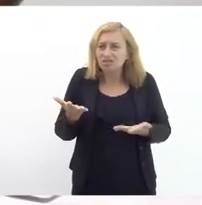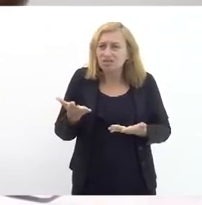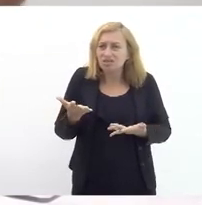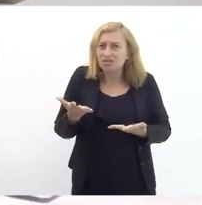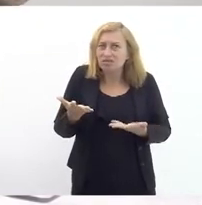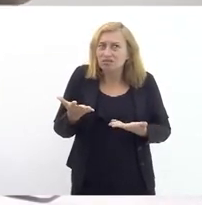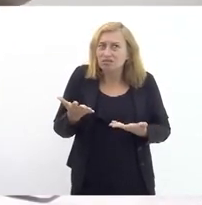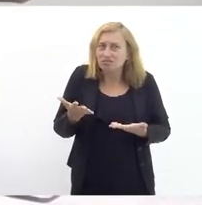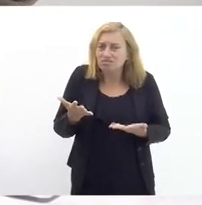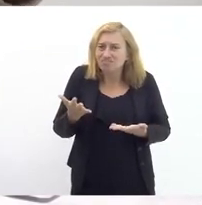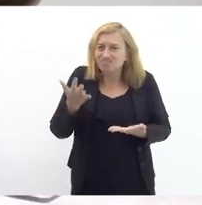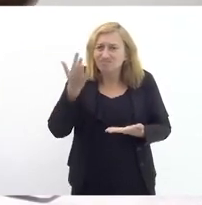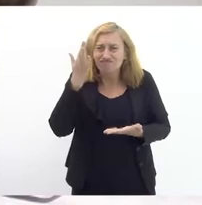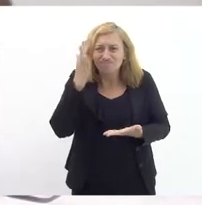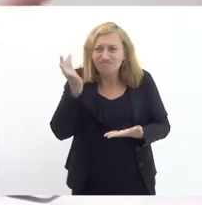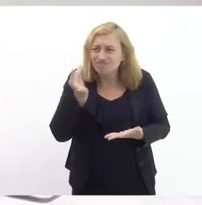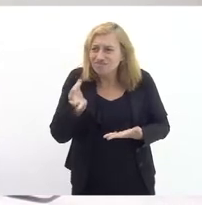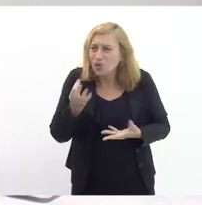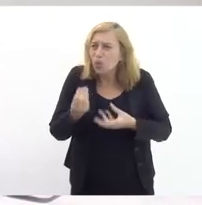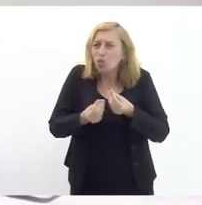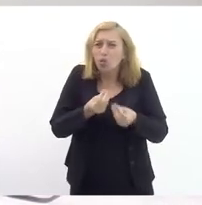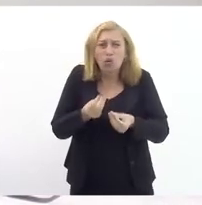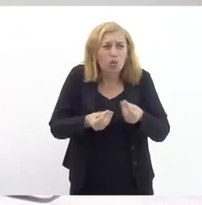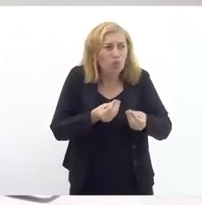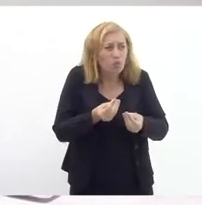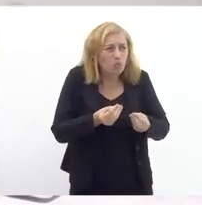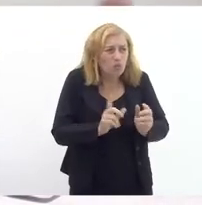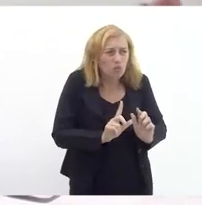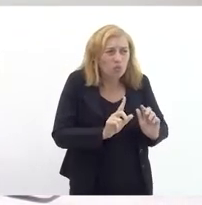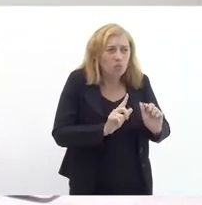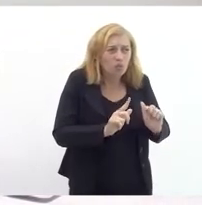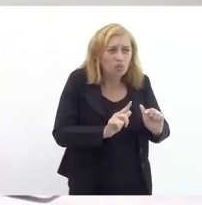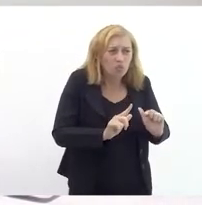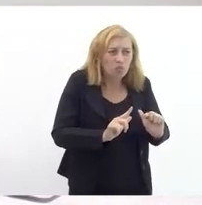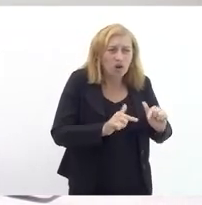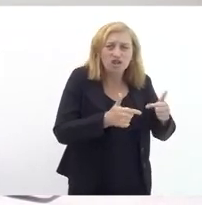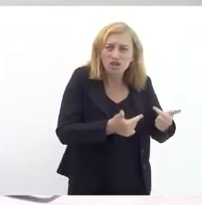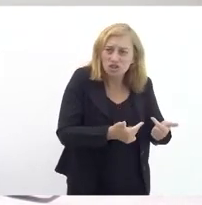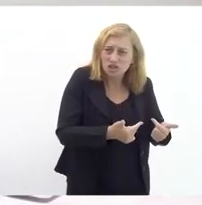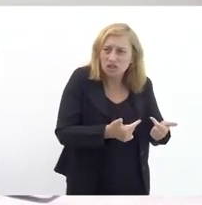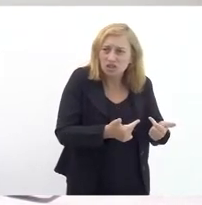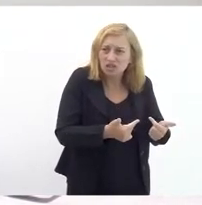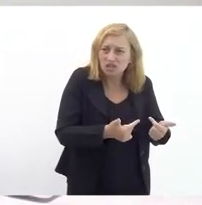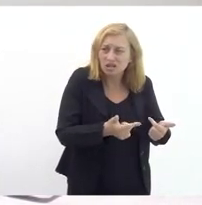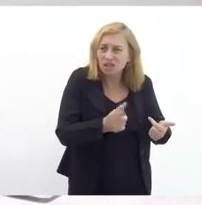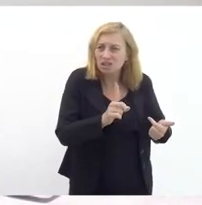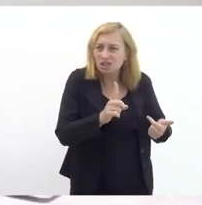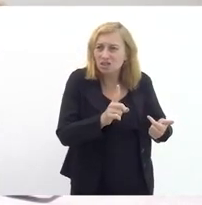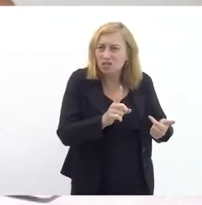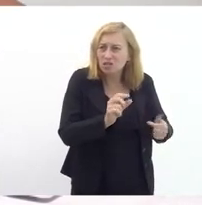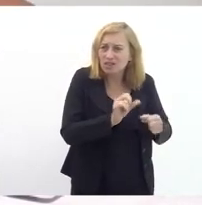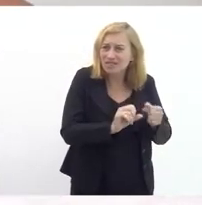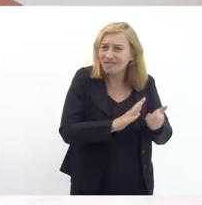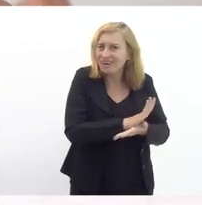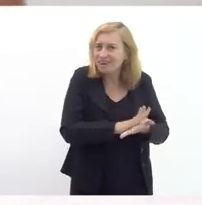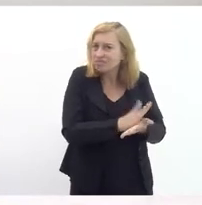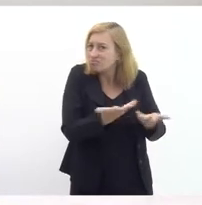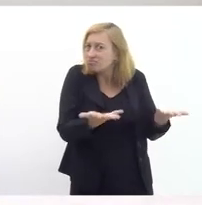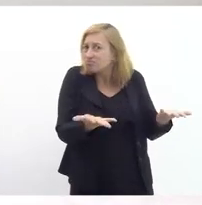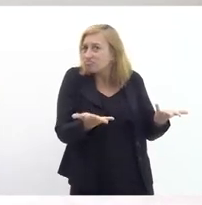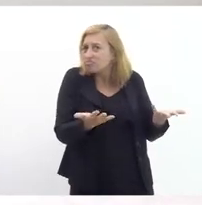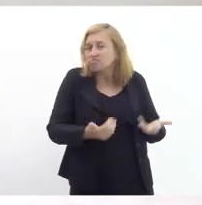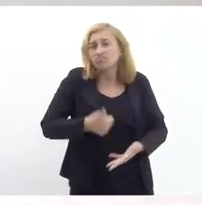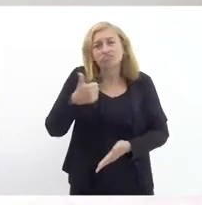do como que a coisa é feita para não funcionar. Eu queria perguntar, a minha